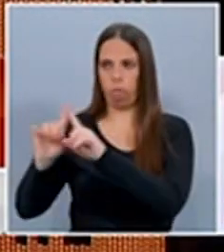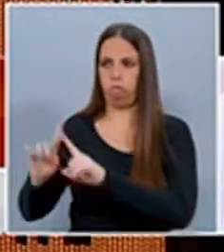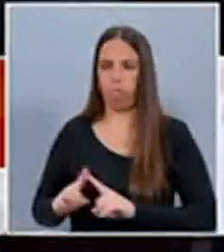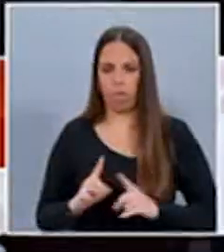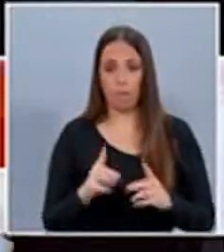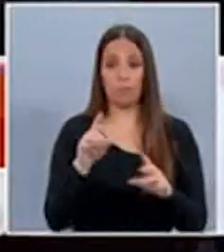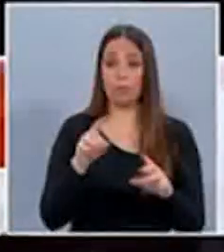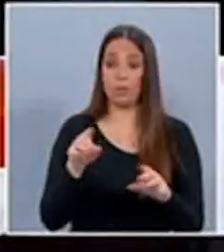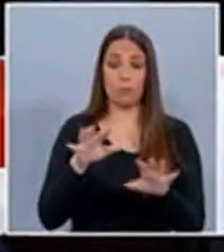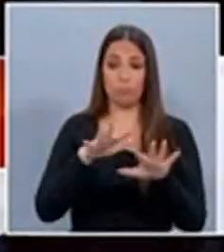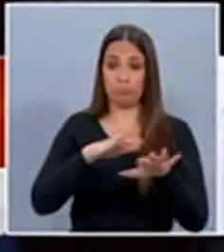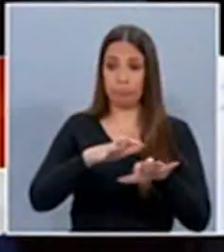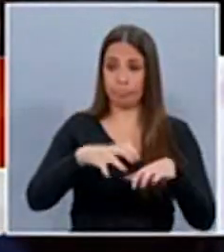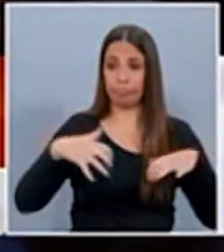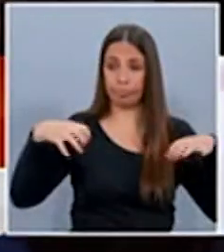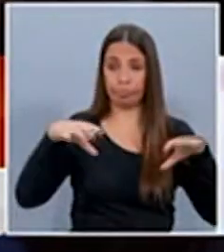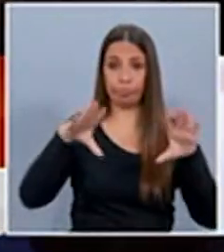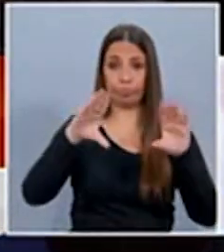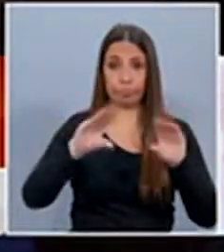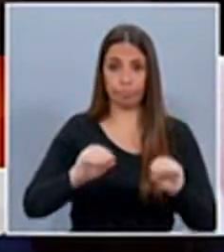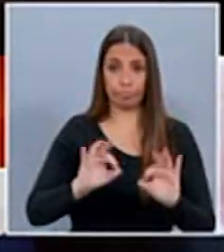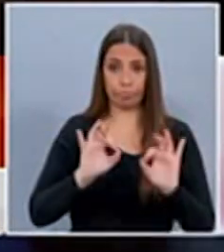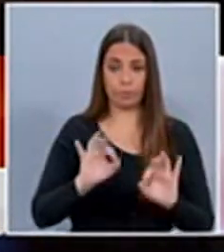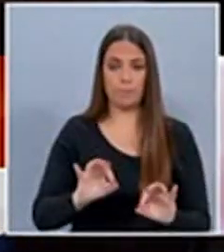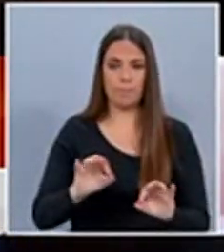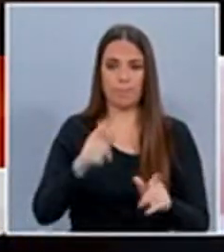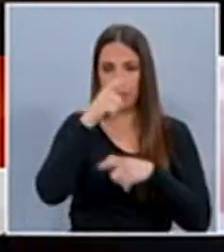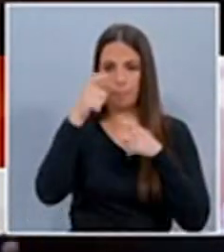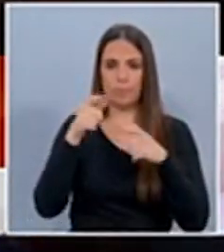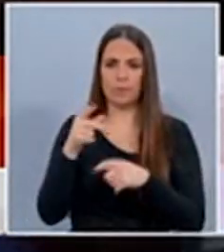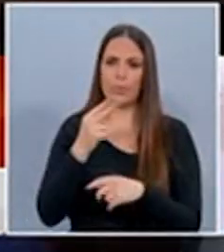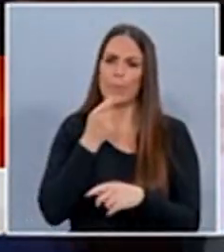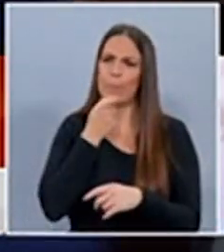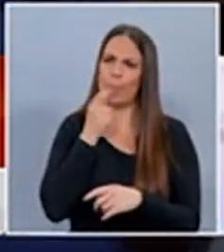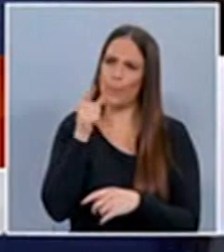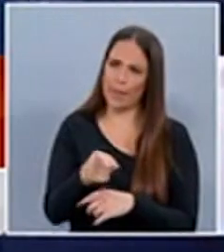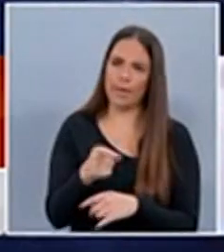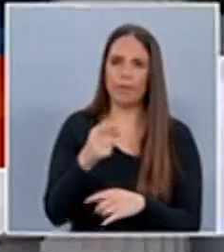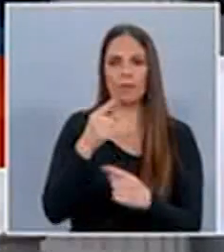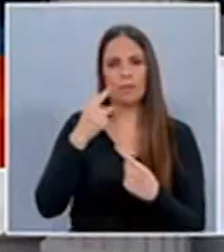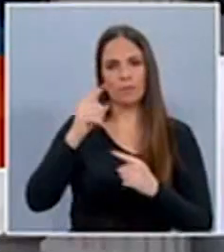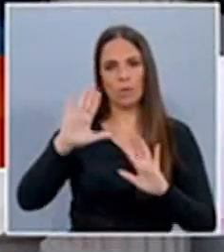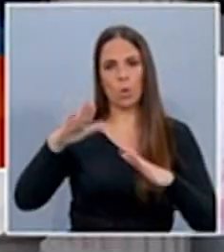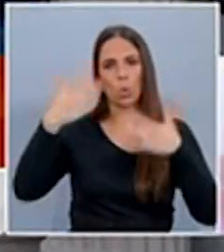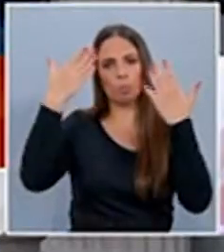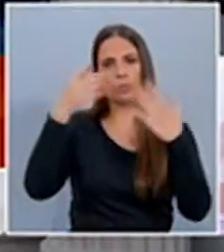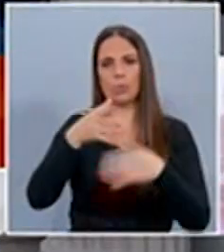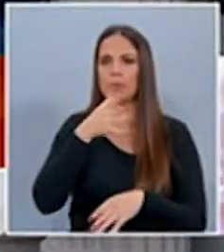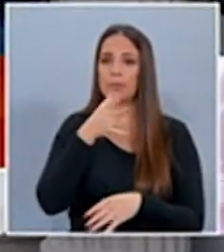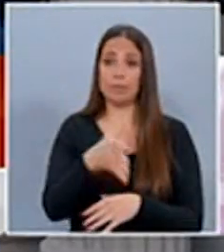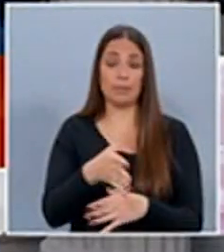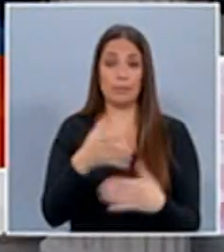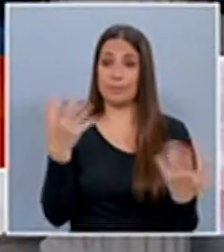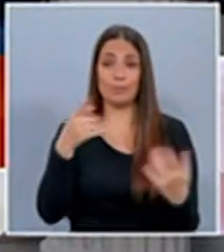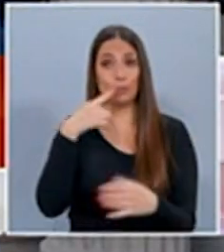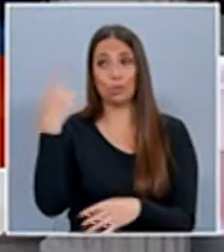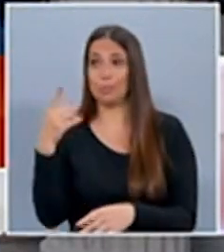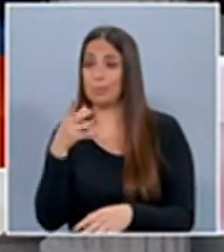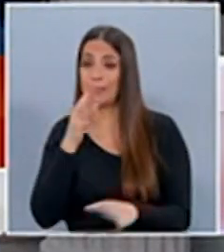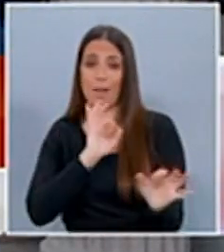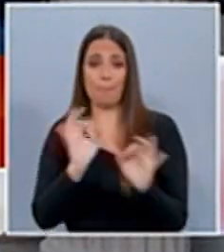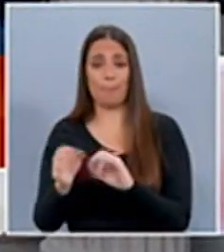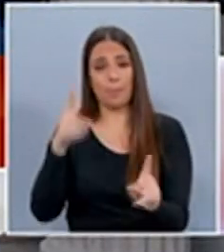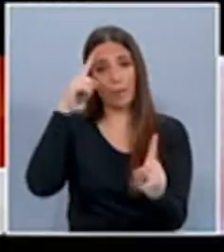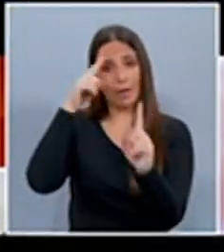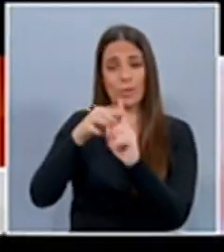espetáculo esgotado, foi ovacionado pelo público. Chris Rock começou a apresentação a dizer que não tinha nada de especial preparado